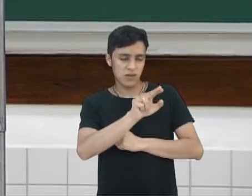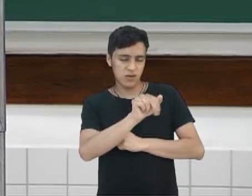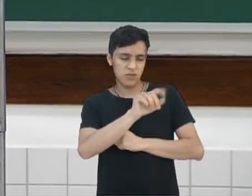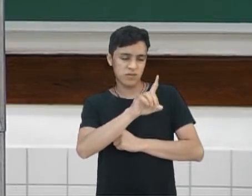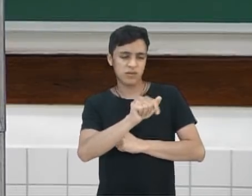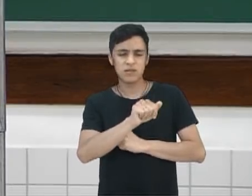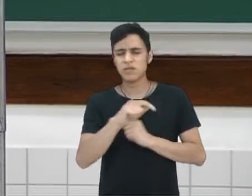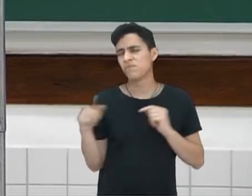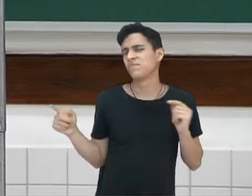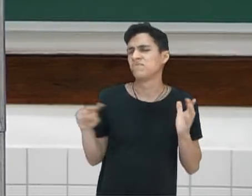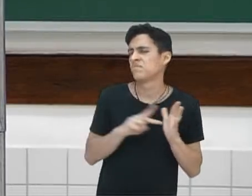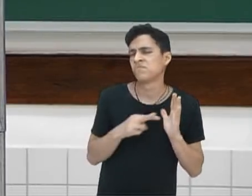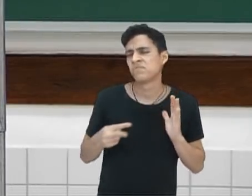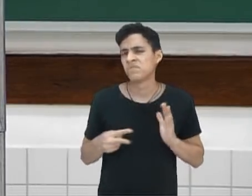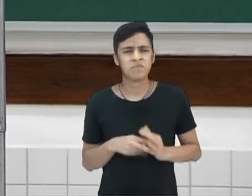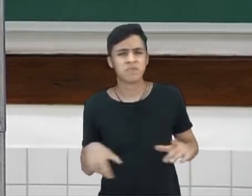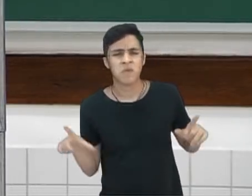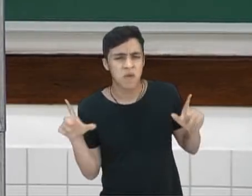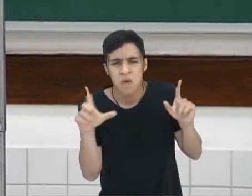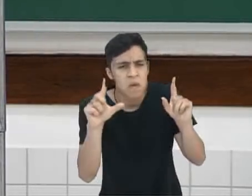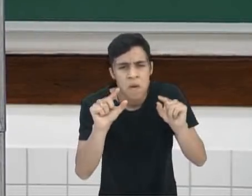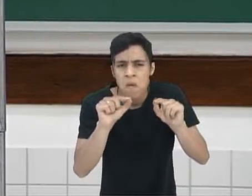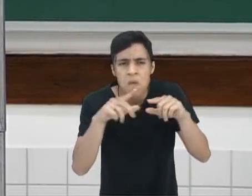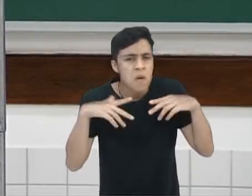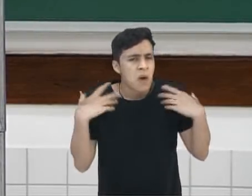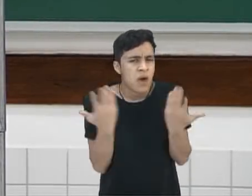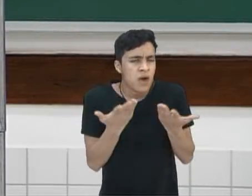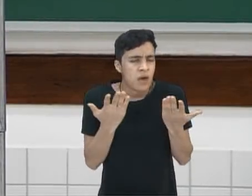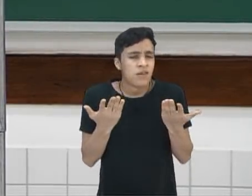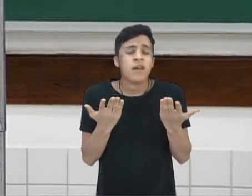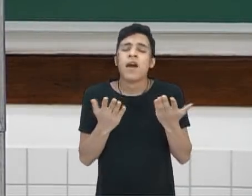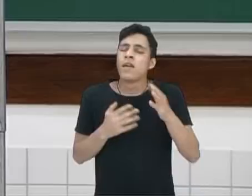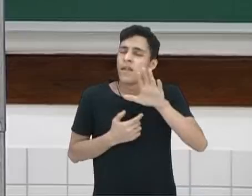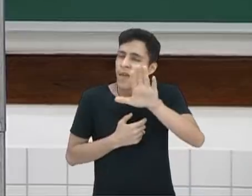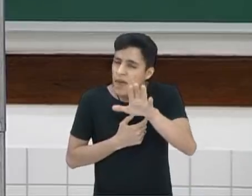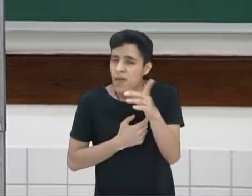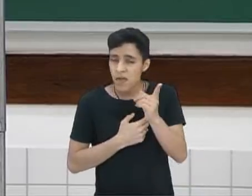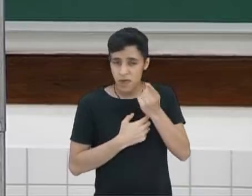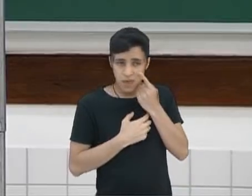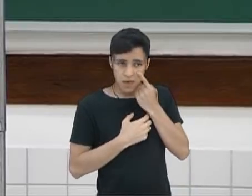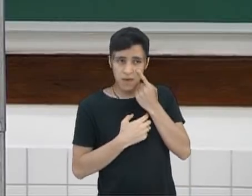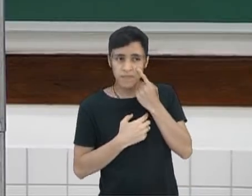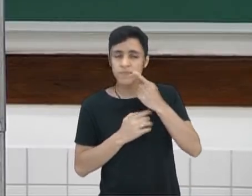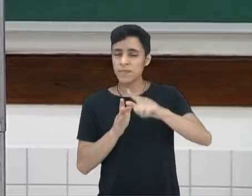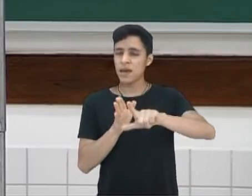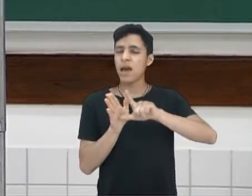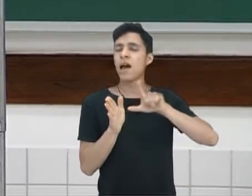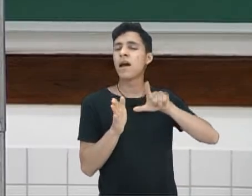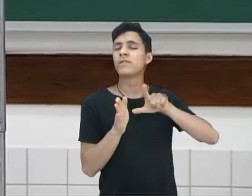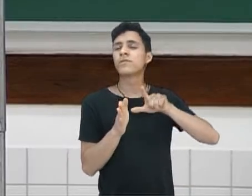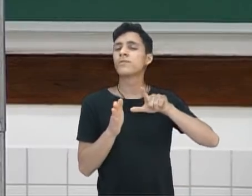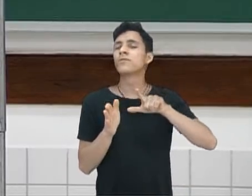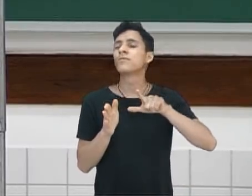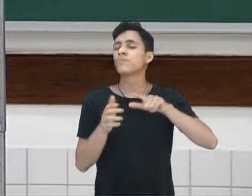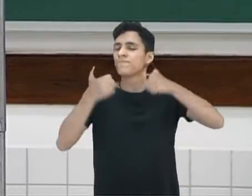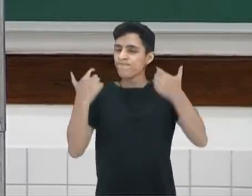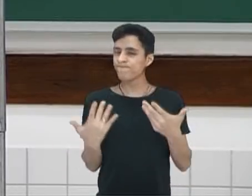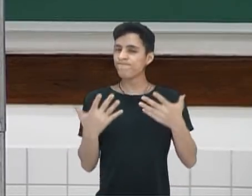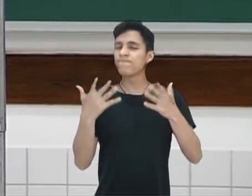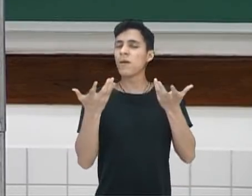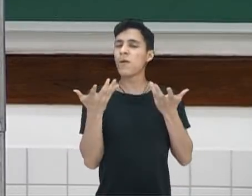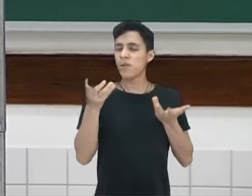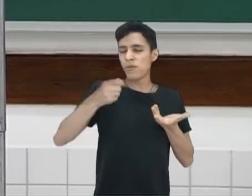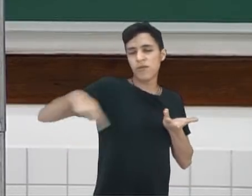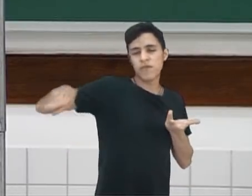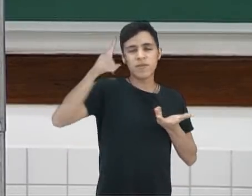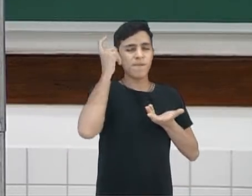que isso significa na prática, Então, antes antes da gente falar, quero que você pense um